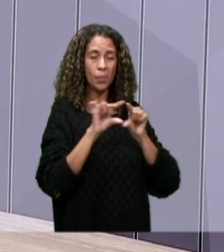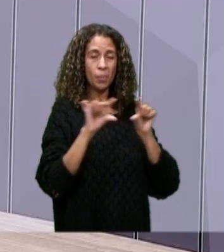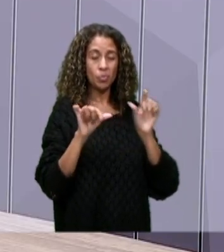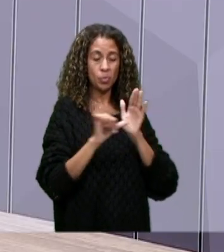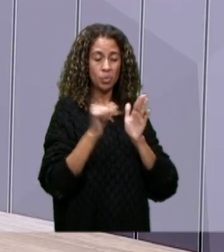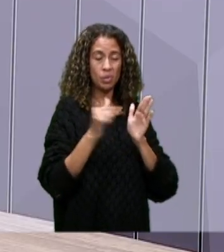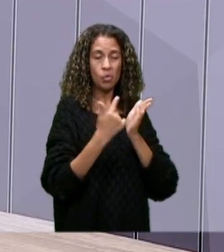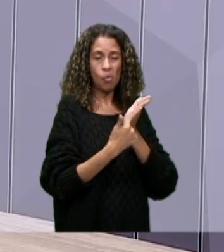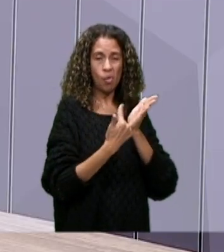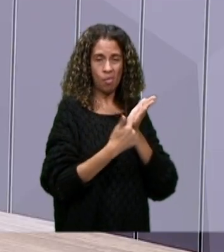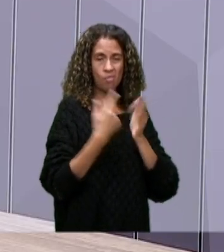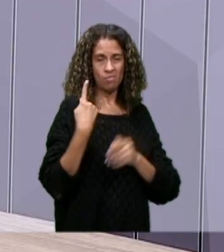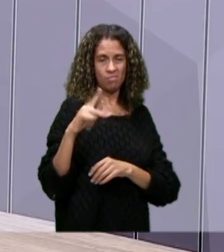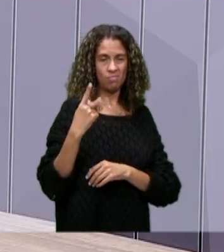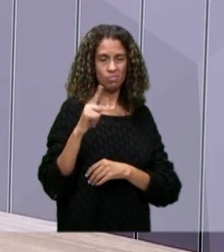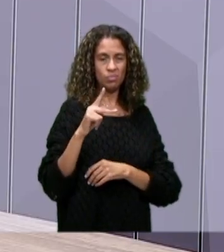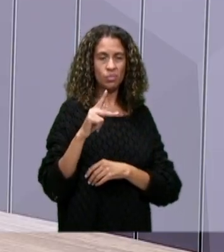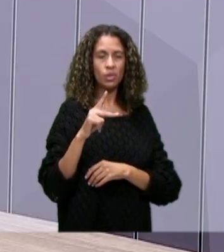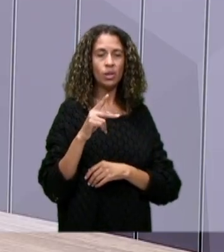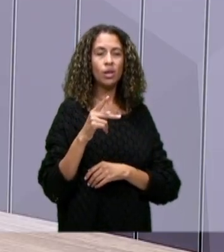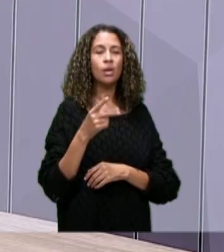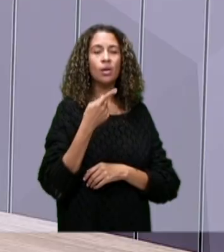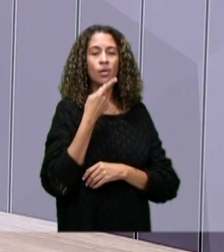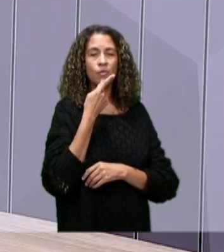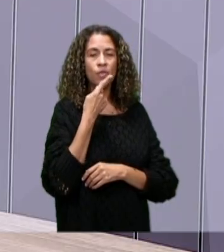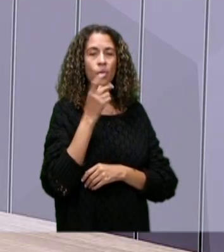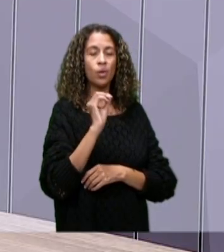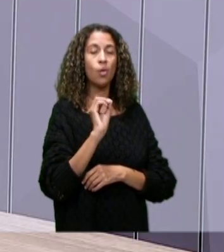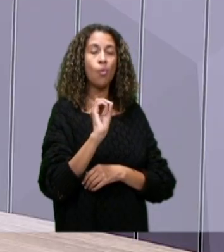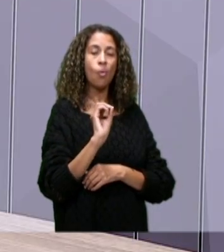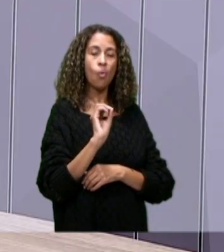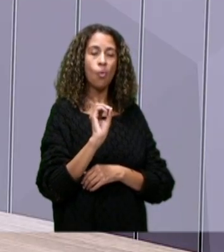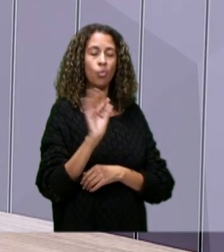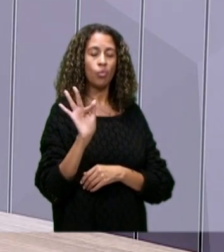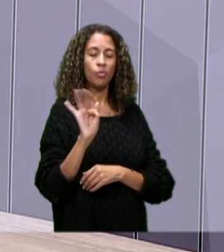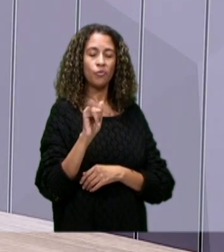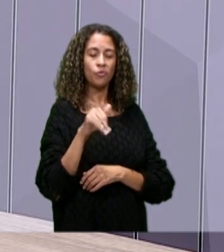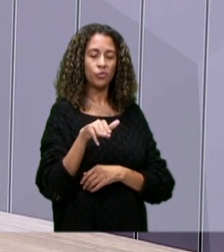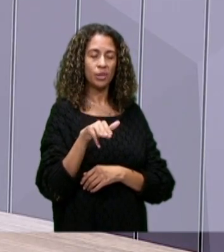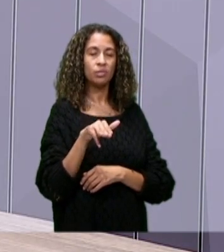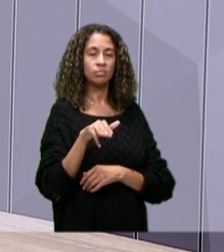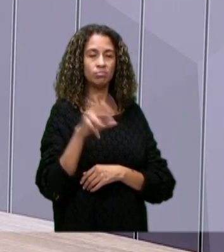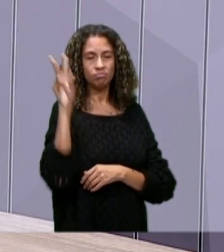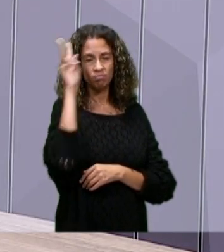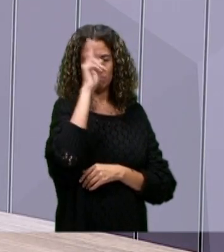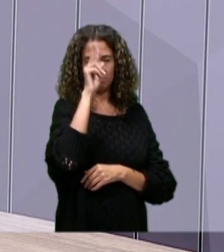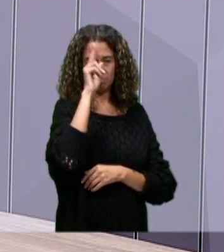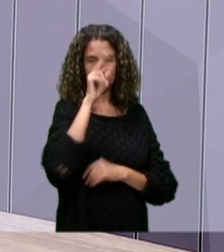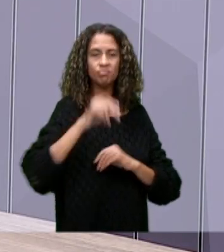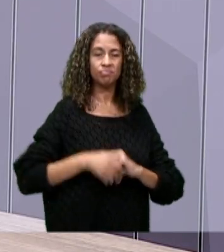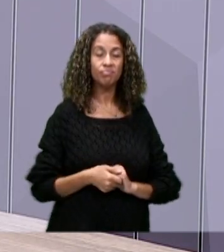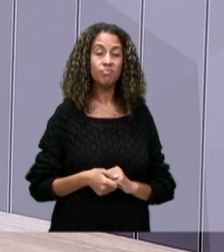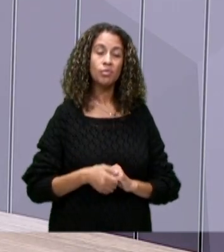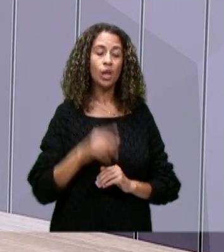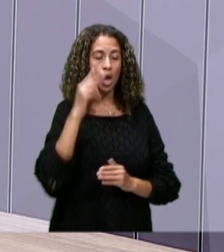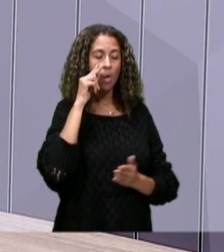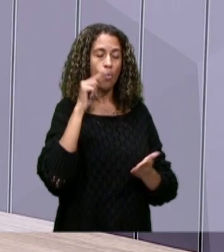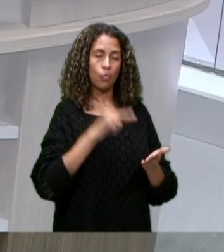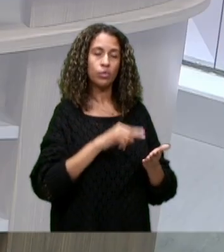do novo livro dele, que chama O Fim da História. Eu li o primeiro capítulo, né, que tu me